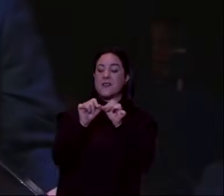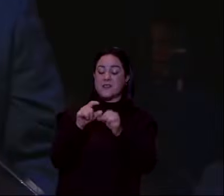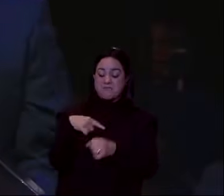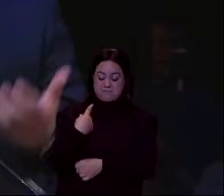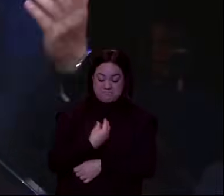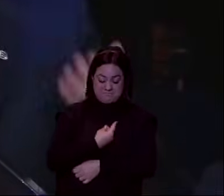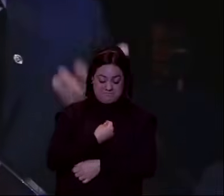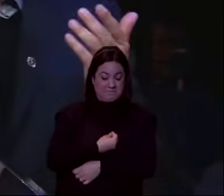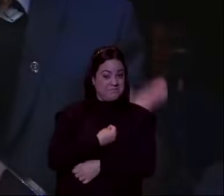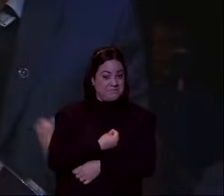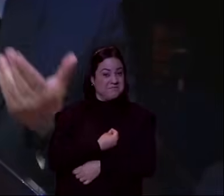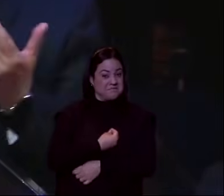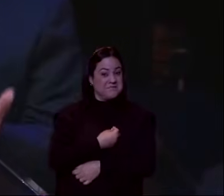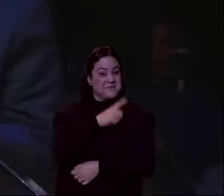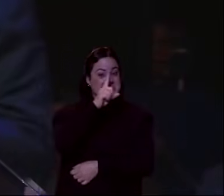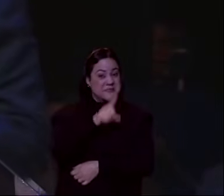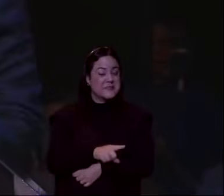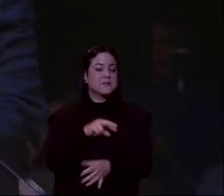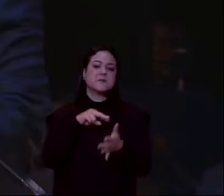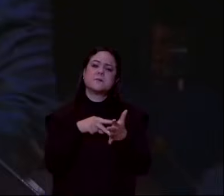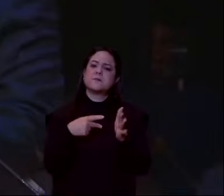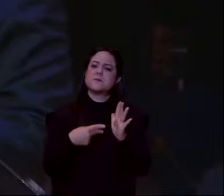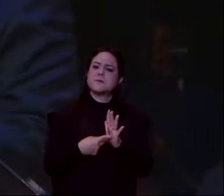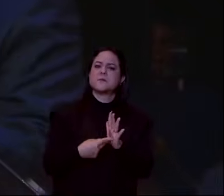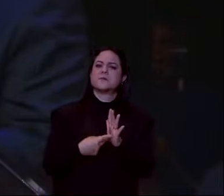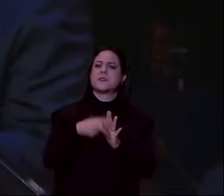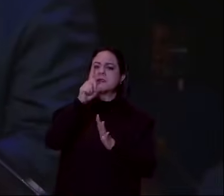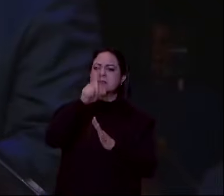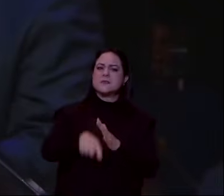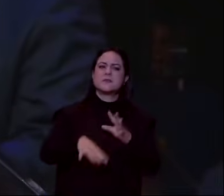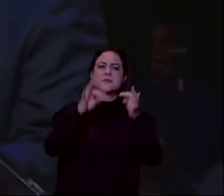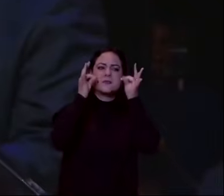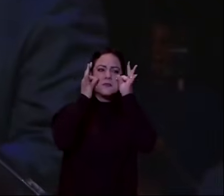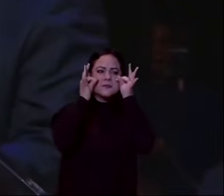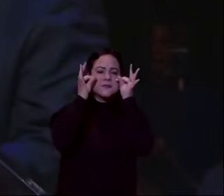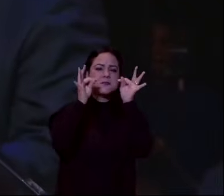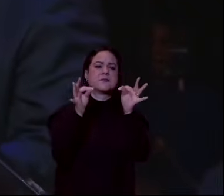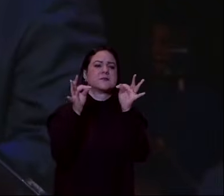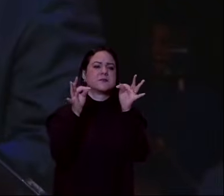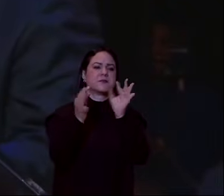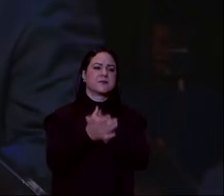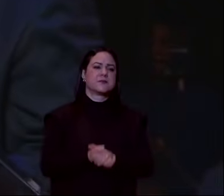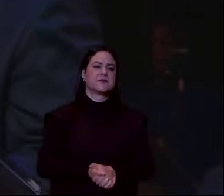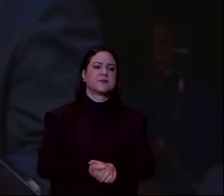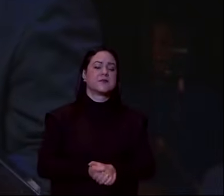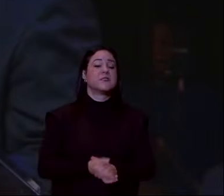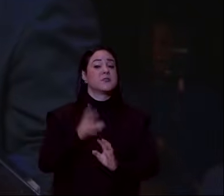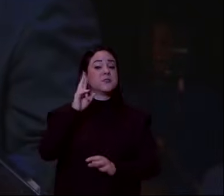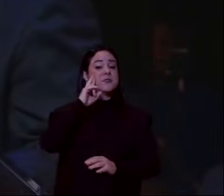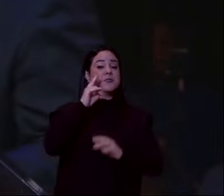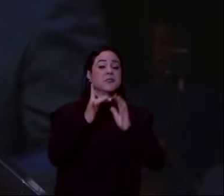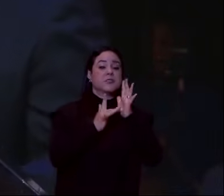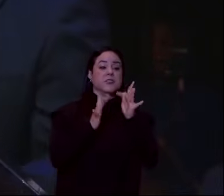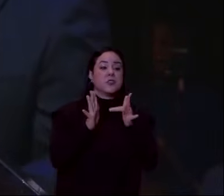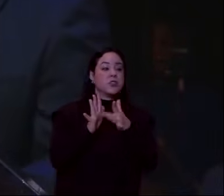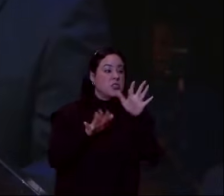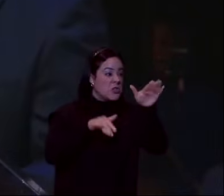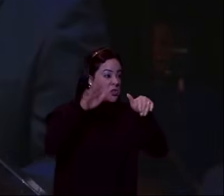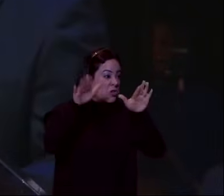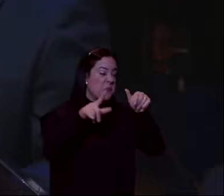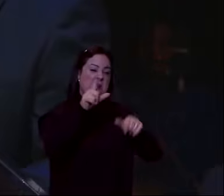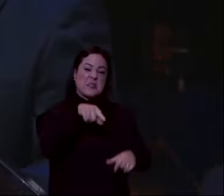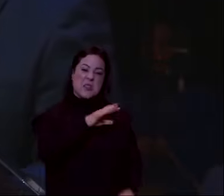própria vida. E esse é o sentido de ser testemunha. O Senhor Jesus não nos chamou para